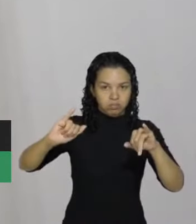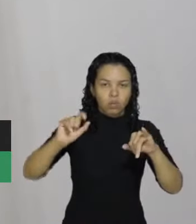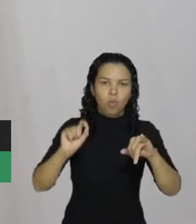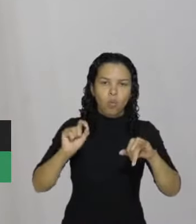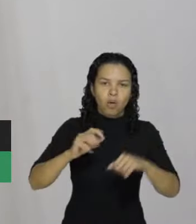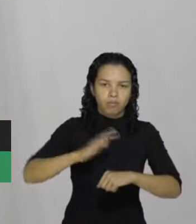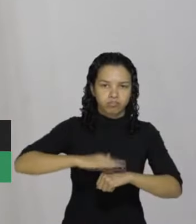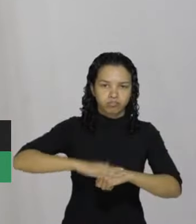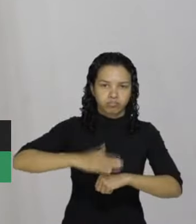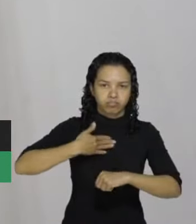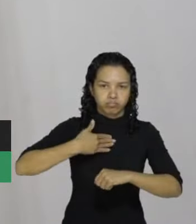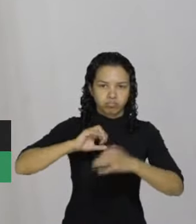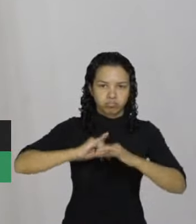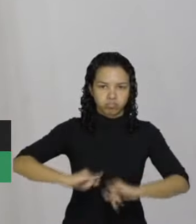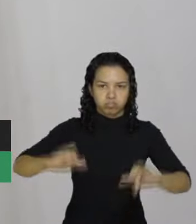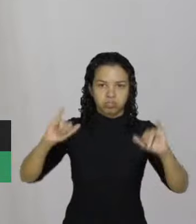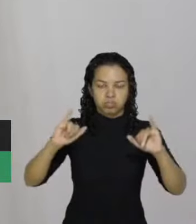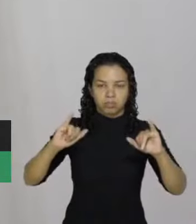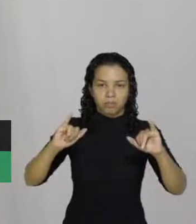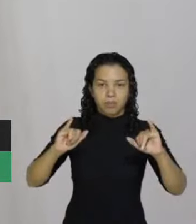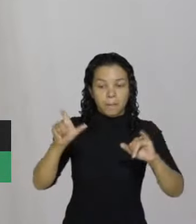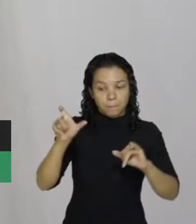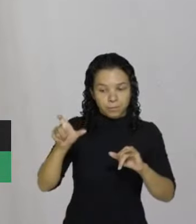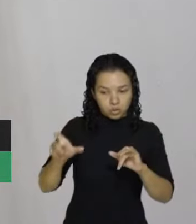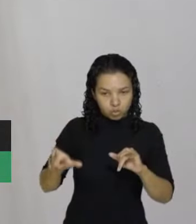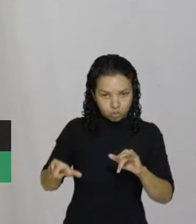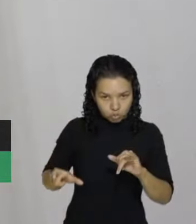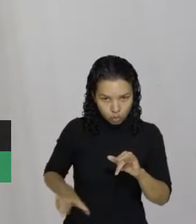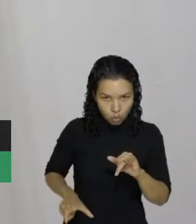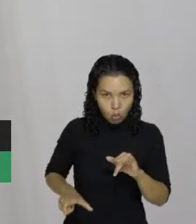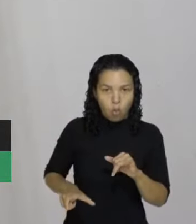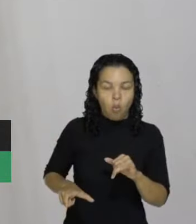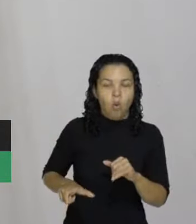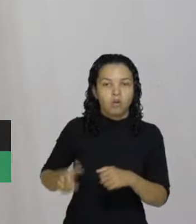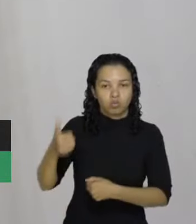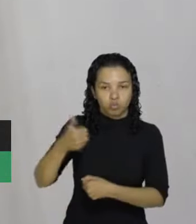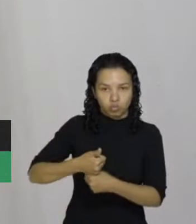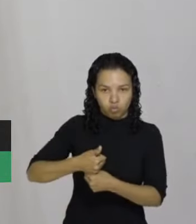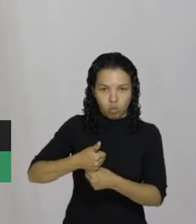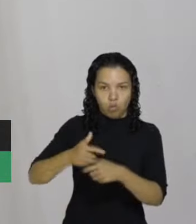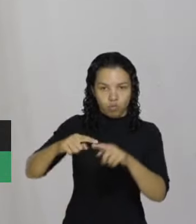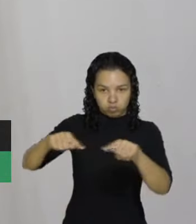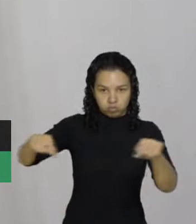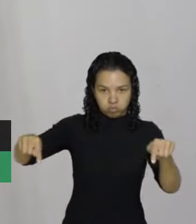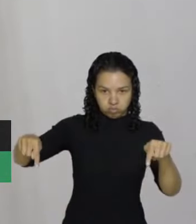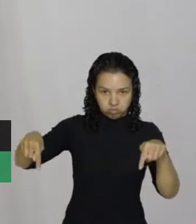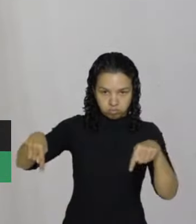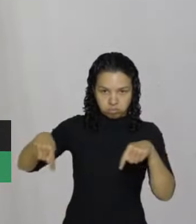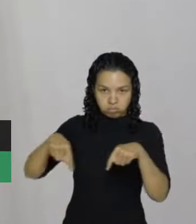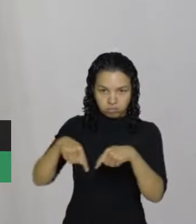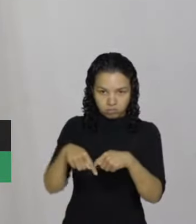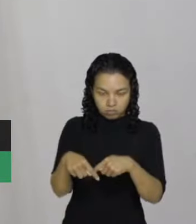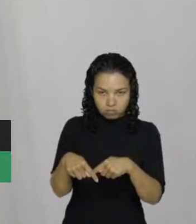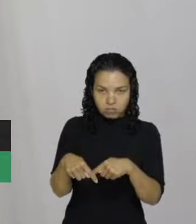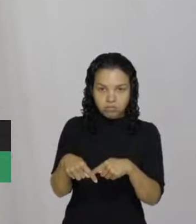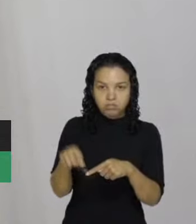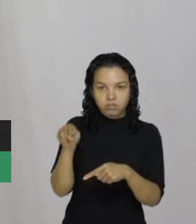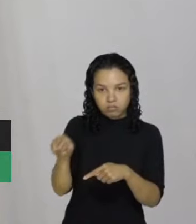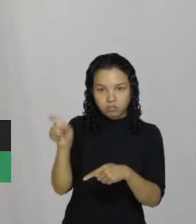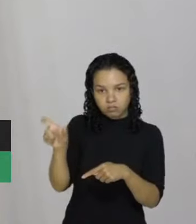autodeclaração? Esse proprietário, dentro do exemplo que eu usei, de um galpão industrial,